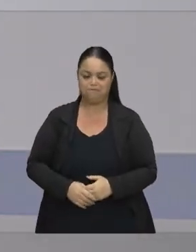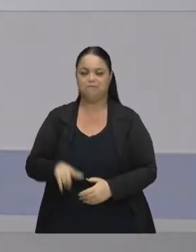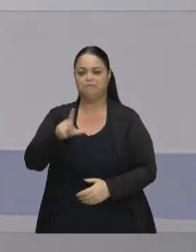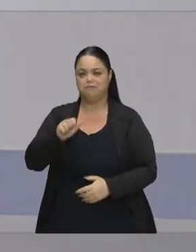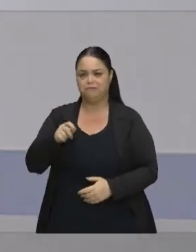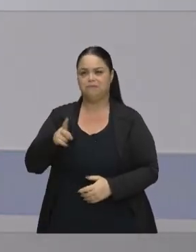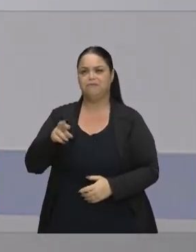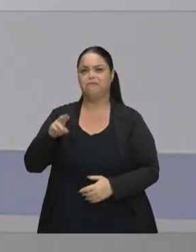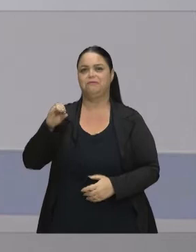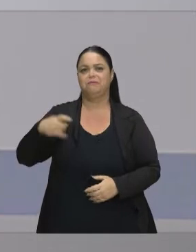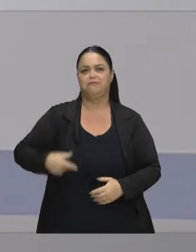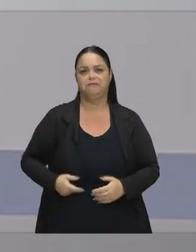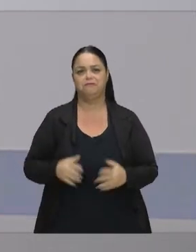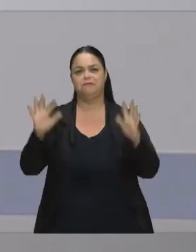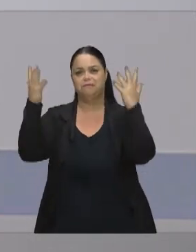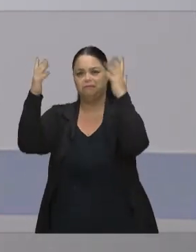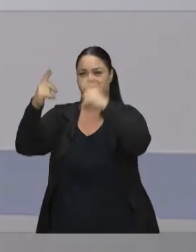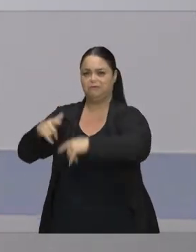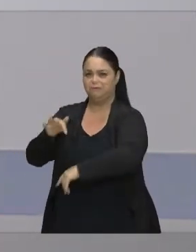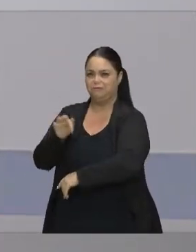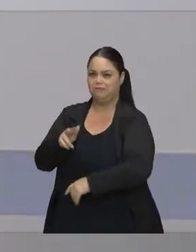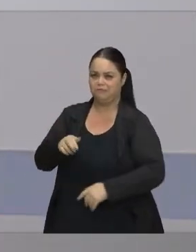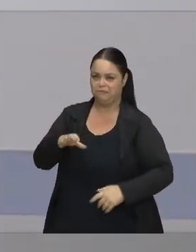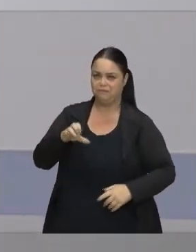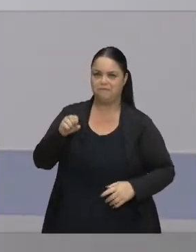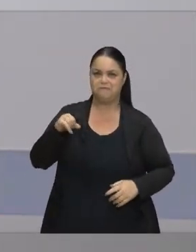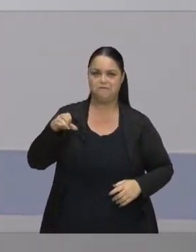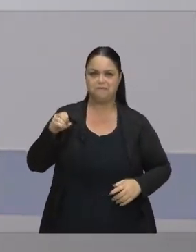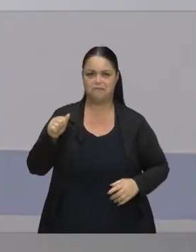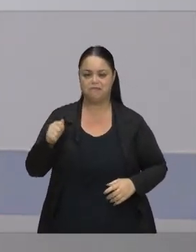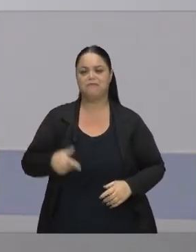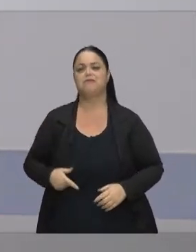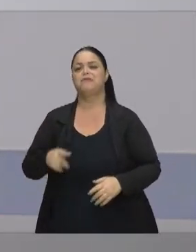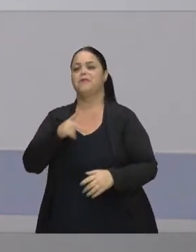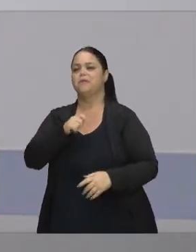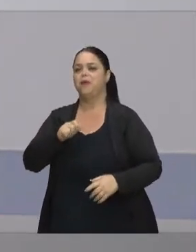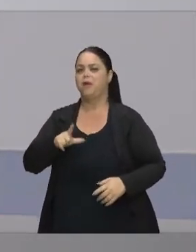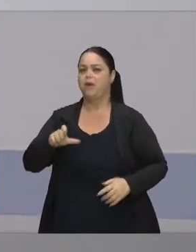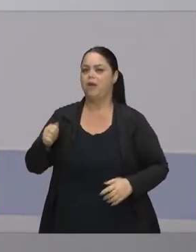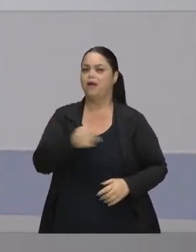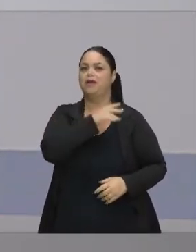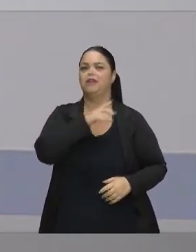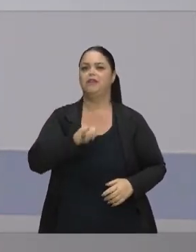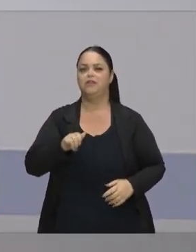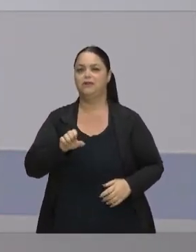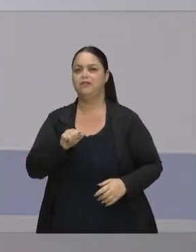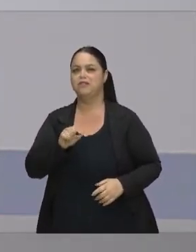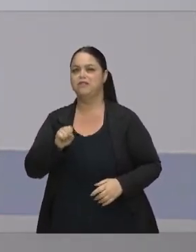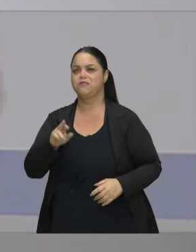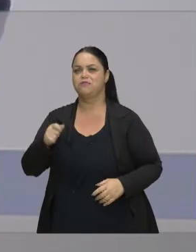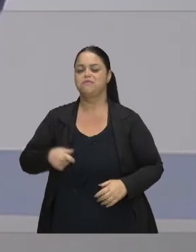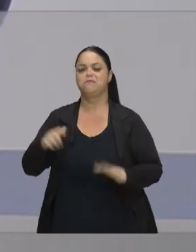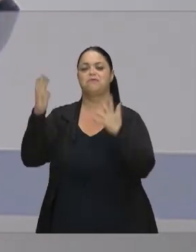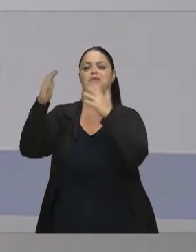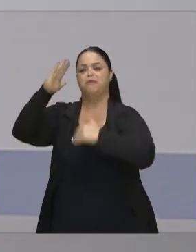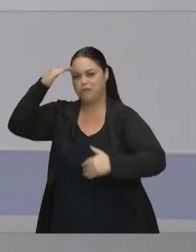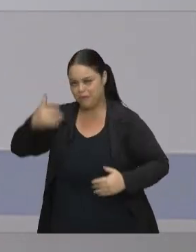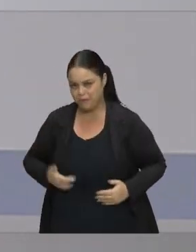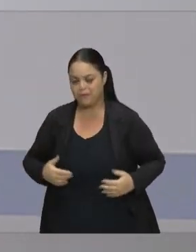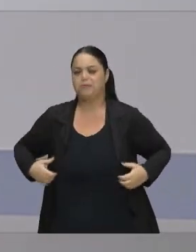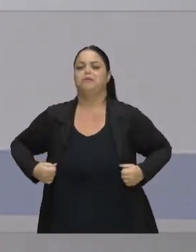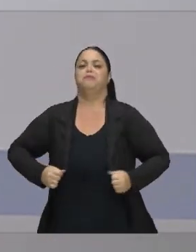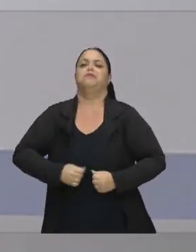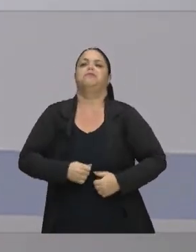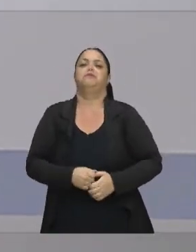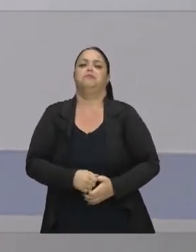Leandro e a Francisca de Paula Jesus. Parabéns, hein, Marcão, merecidamente pela homenagem.